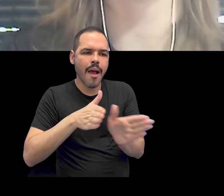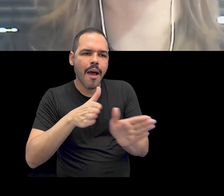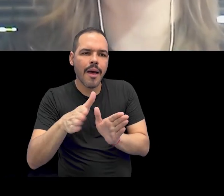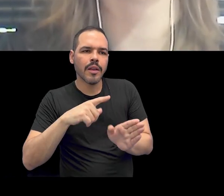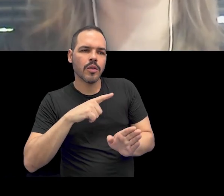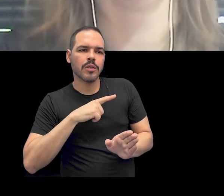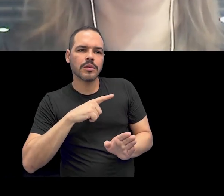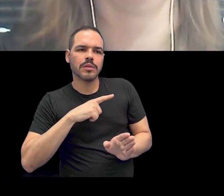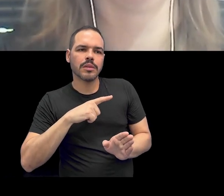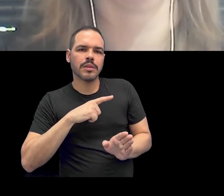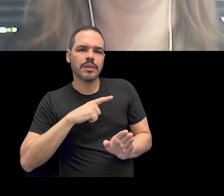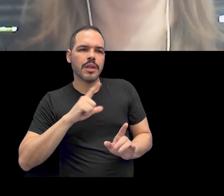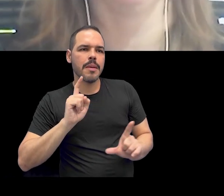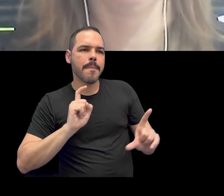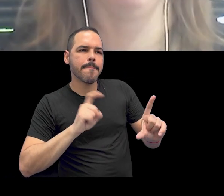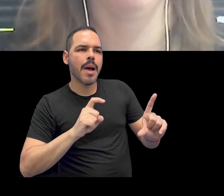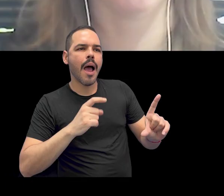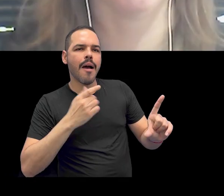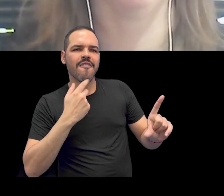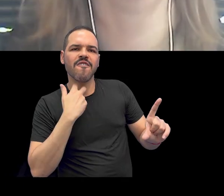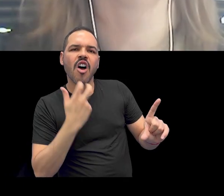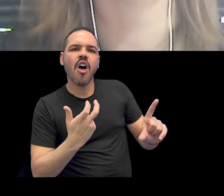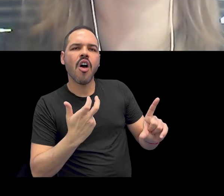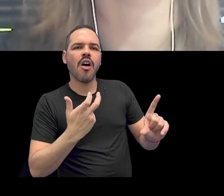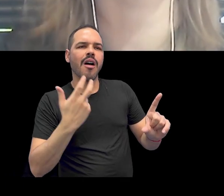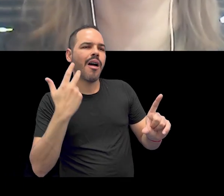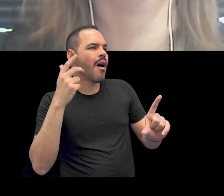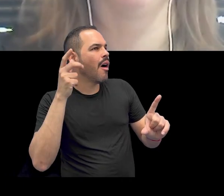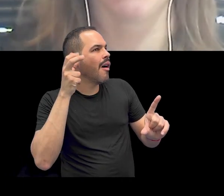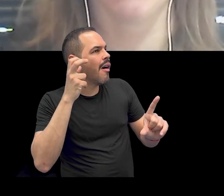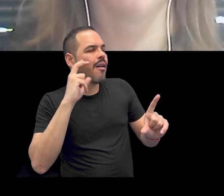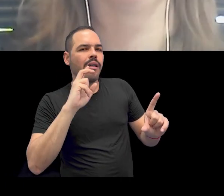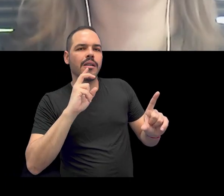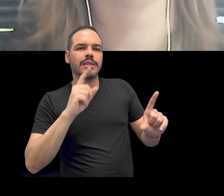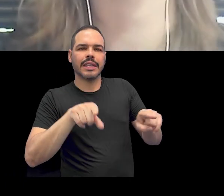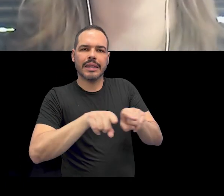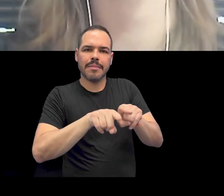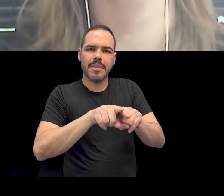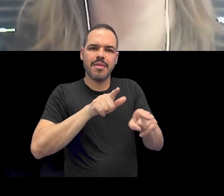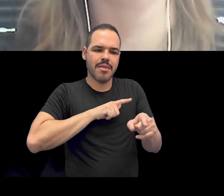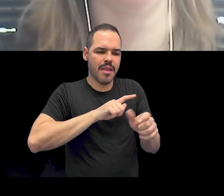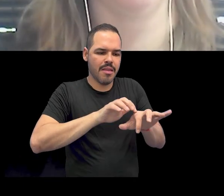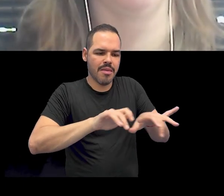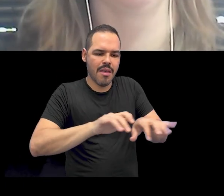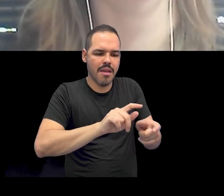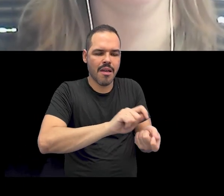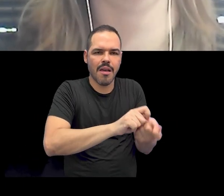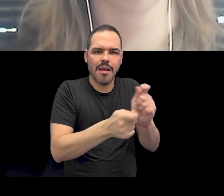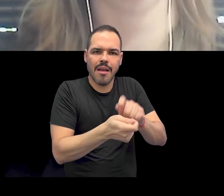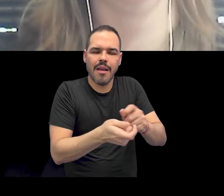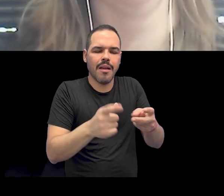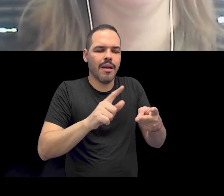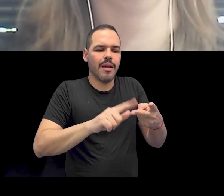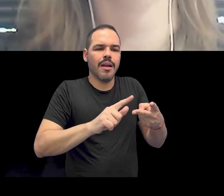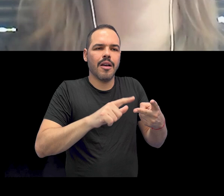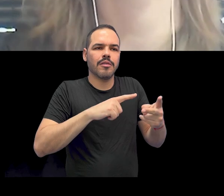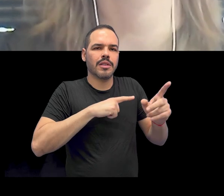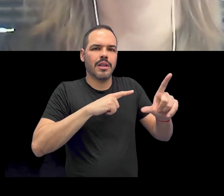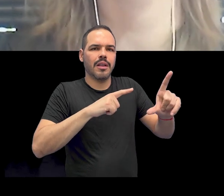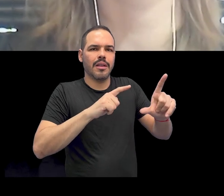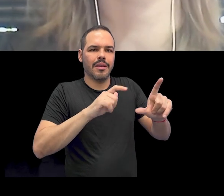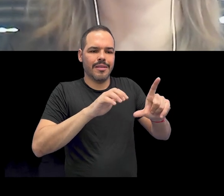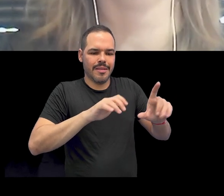ponteiras, recursos, visuais aditivos, né? Então, teclados modificados, teclados virtuais, mouse